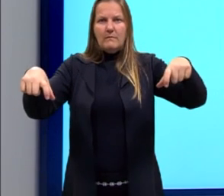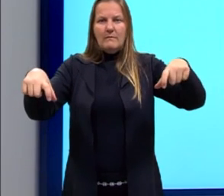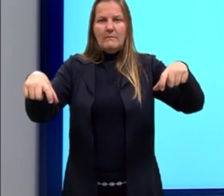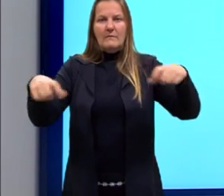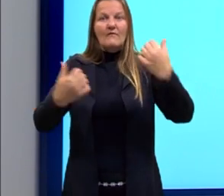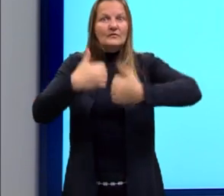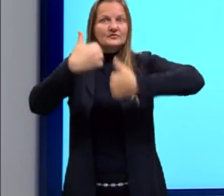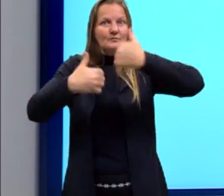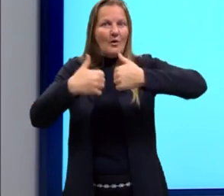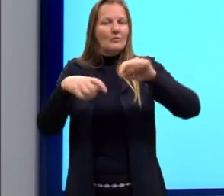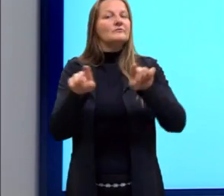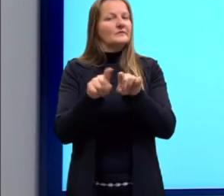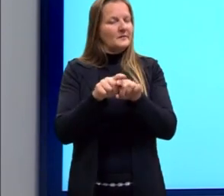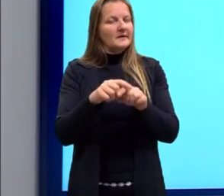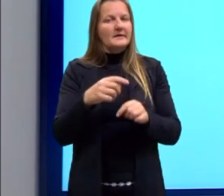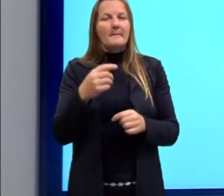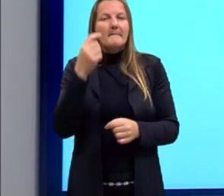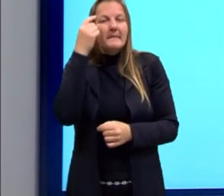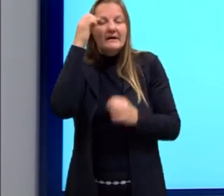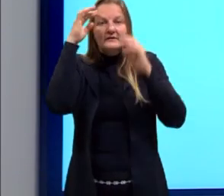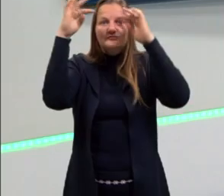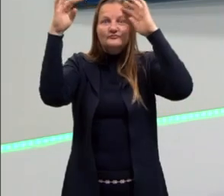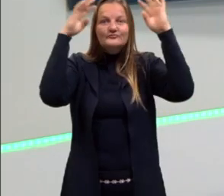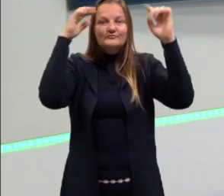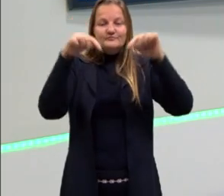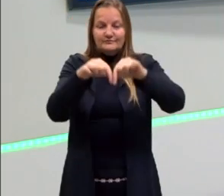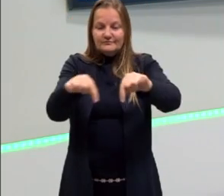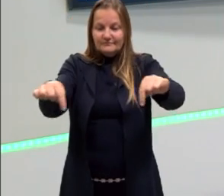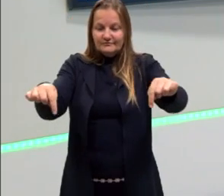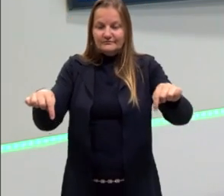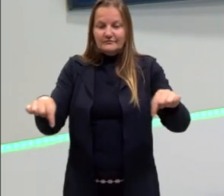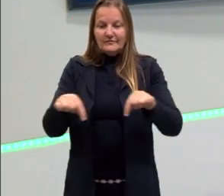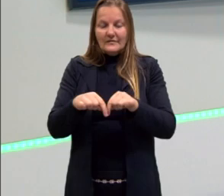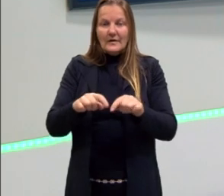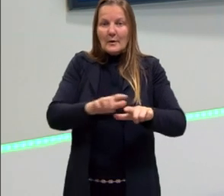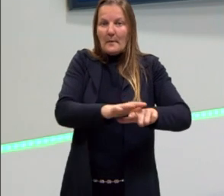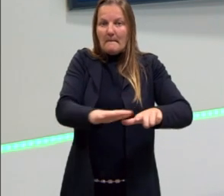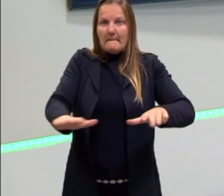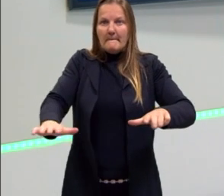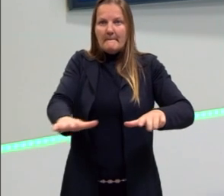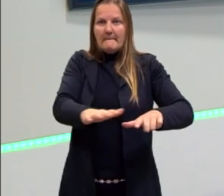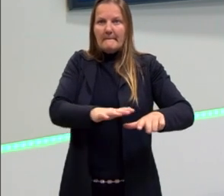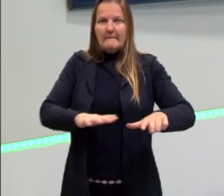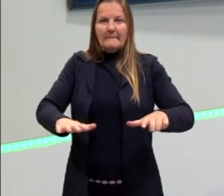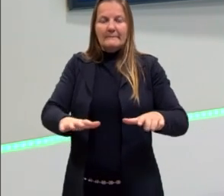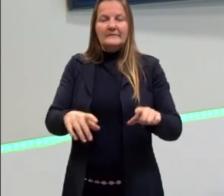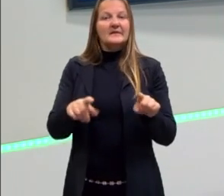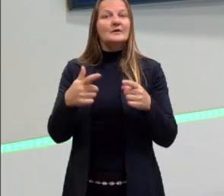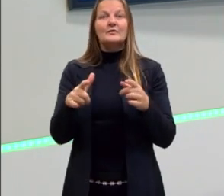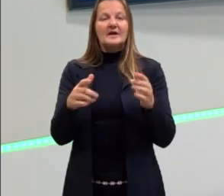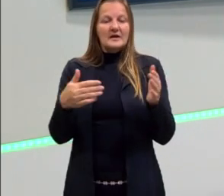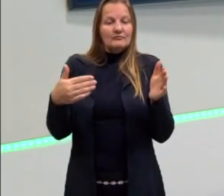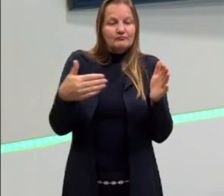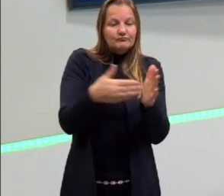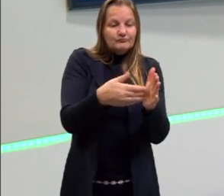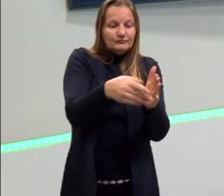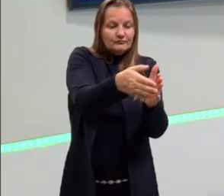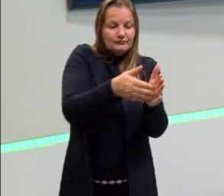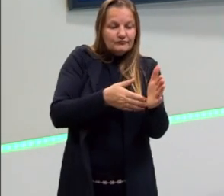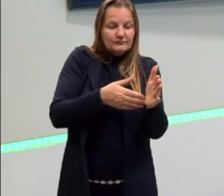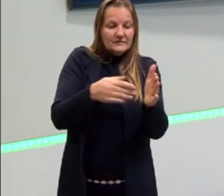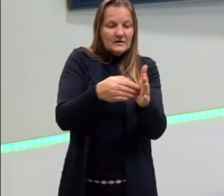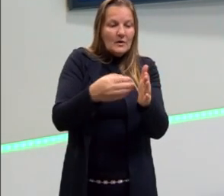tá é uma construção mas o plano ele também é uma figura ilimitada tá então em todas as